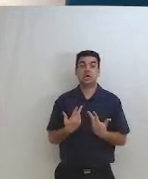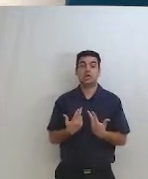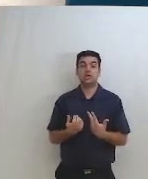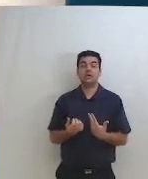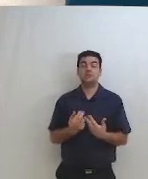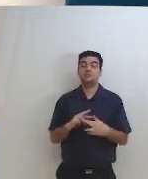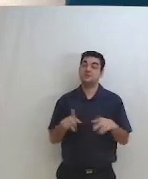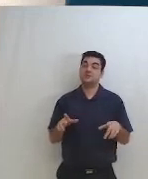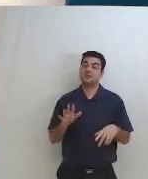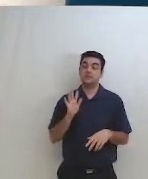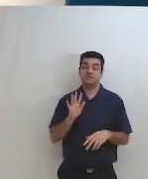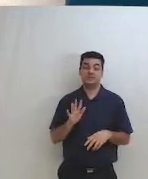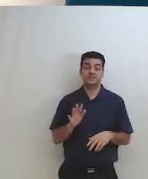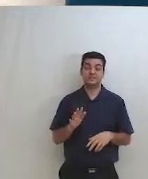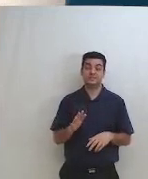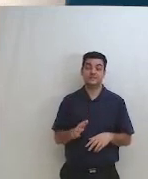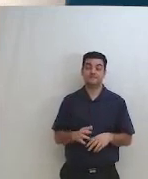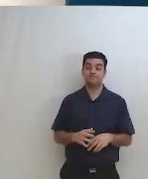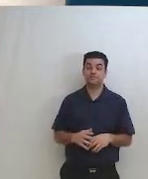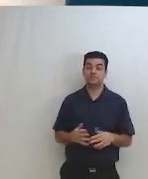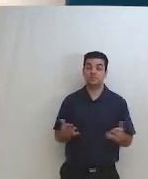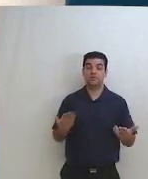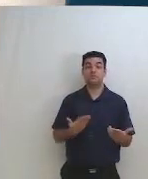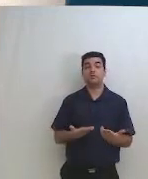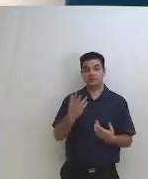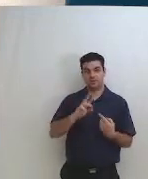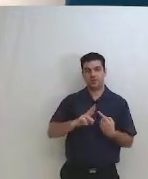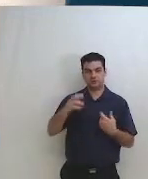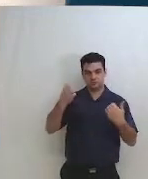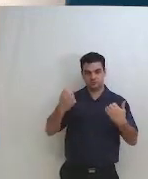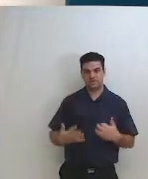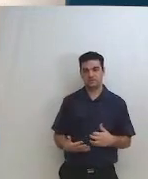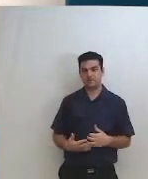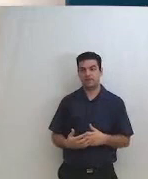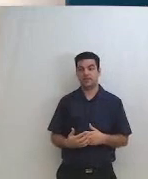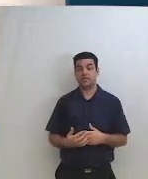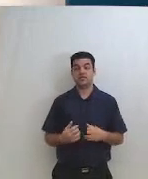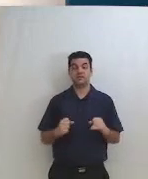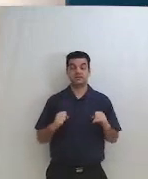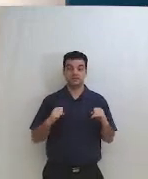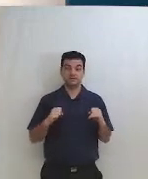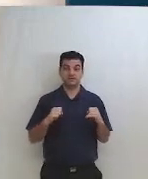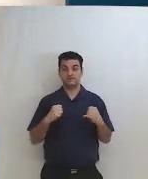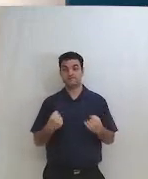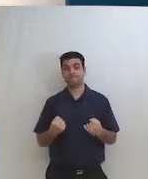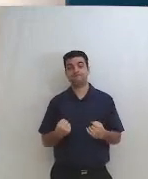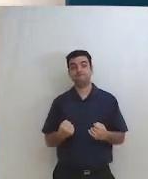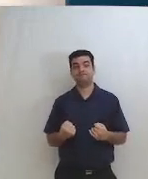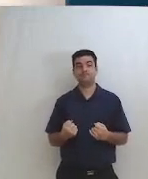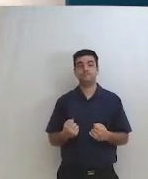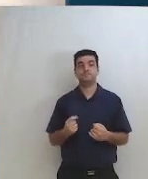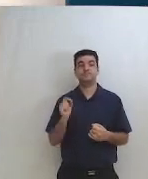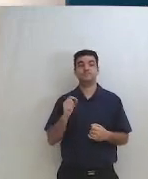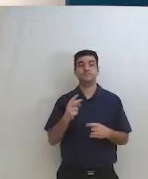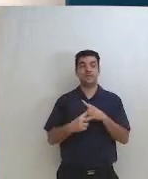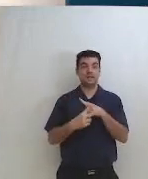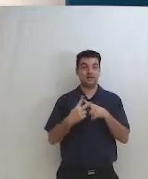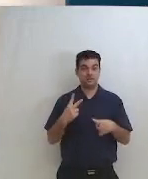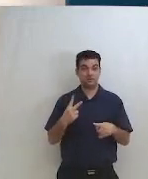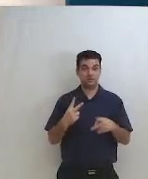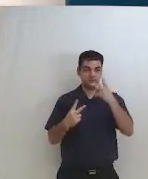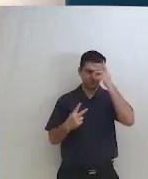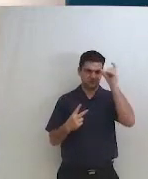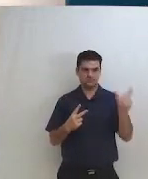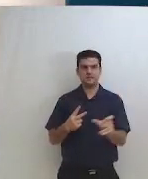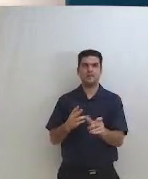e tão somente, ministro relator, o que nós estamos buscando aqui hoje. Nós estamos tratando de dois sertanejos humildes, mas que,